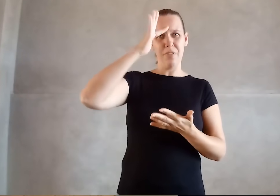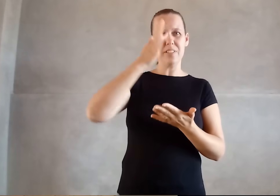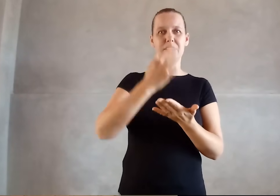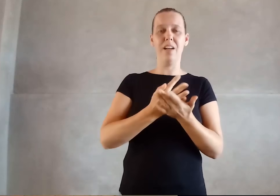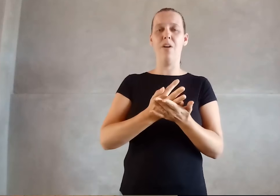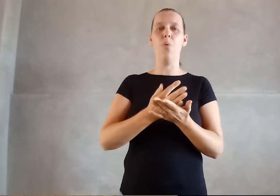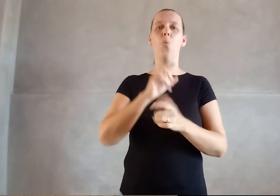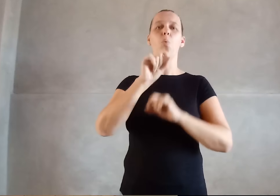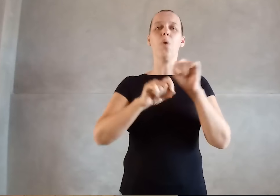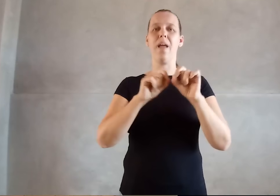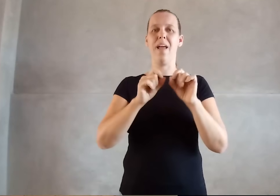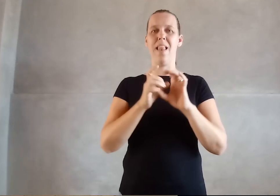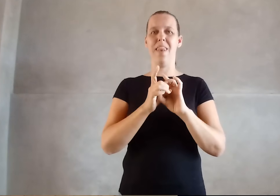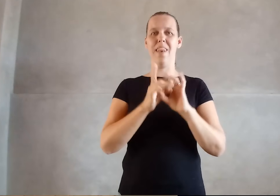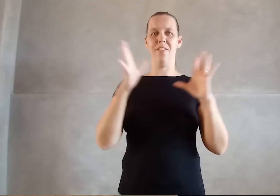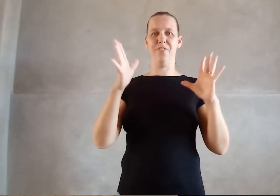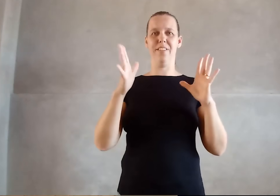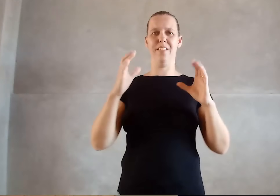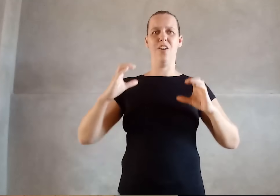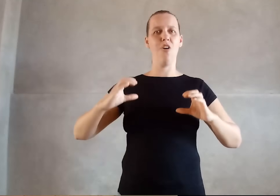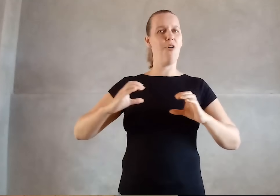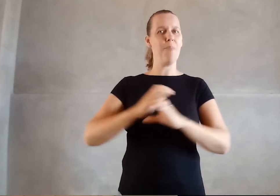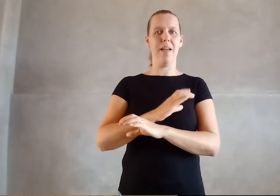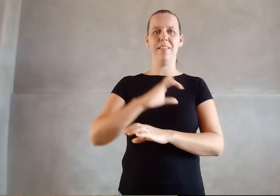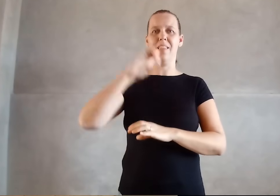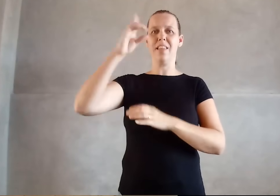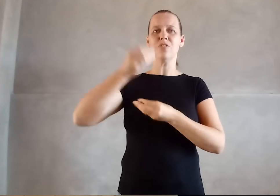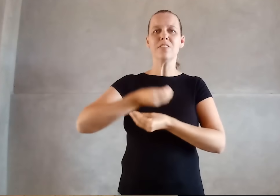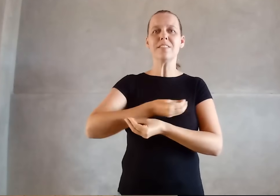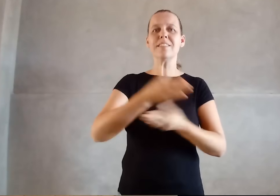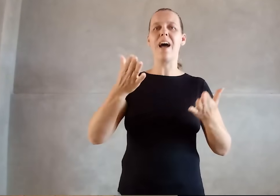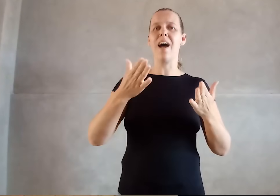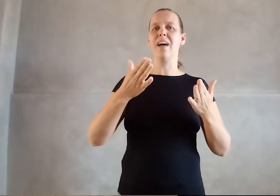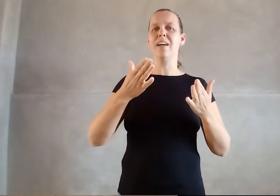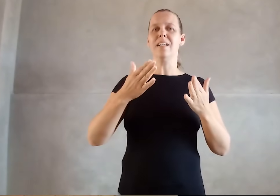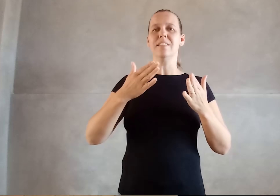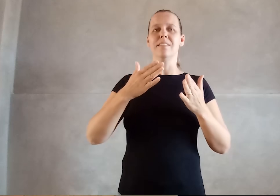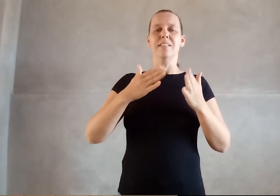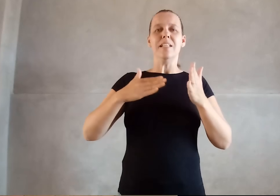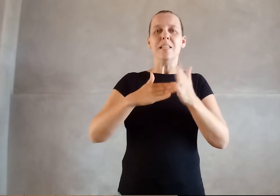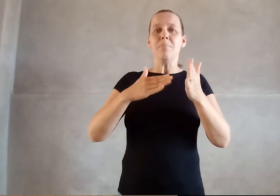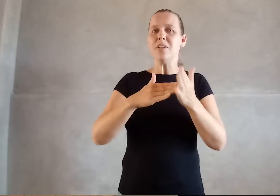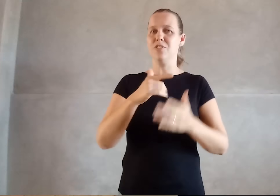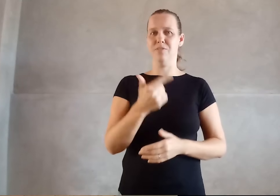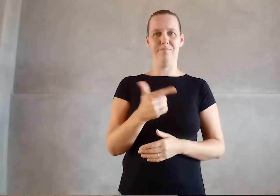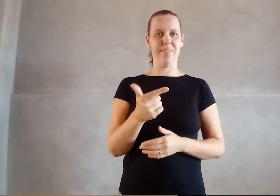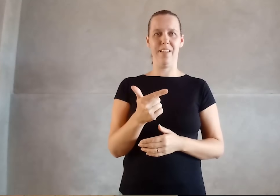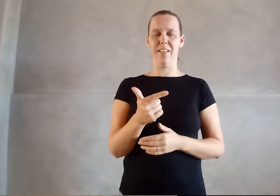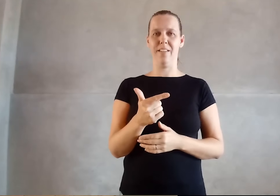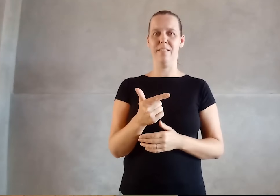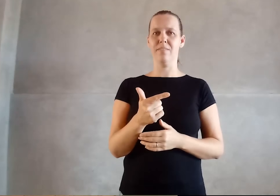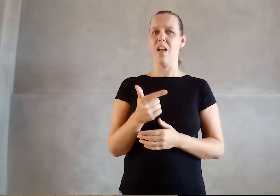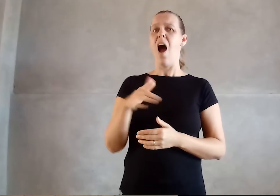é liberal, ela é completa, ela é ilimitada, né? Ele dá a todos, ou seja, talvez você pense